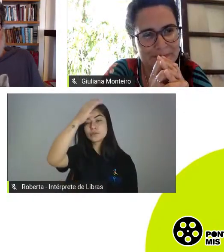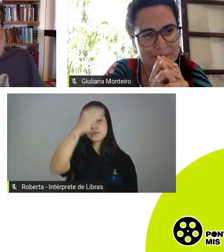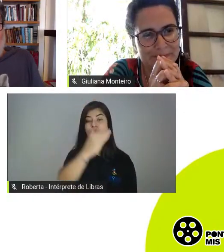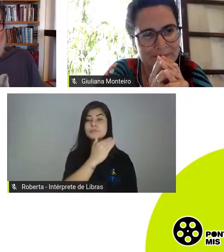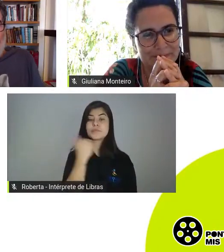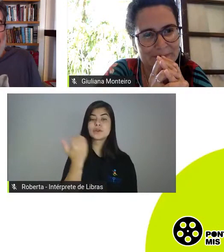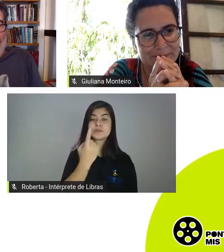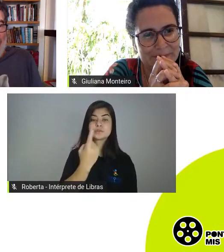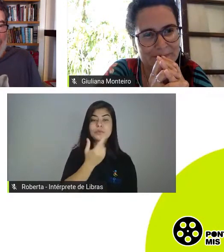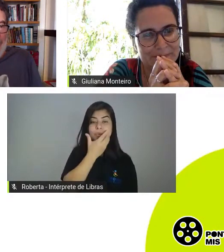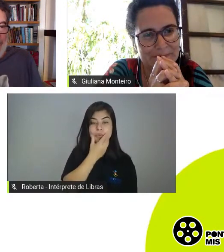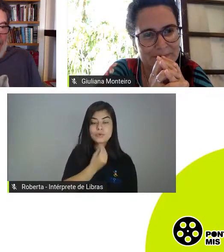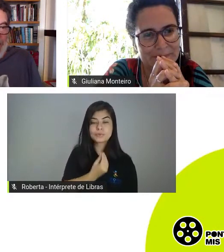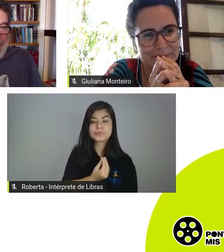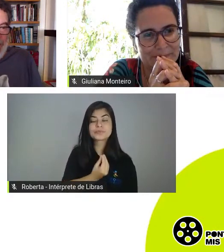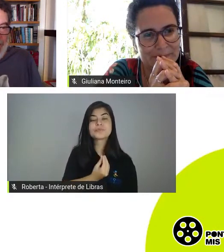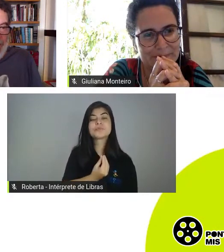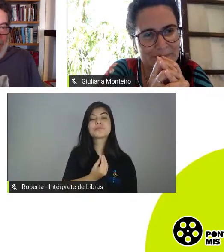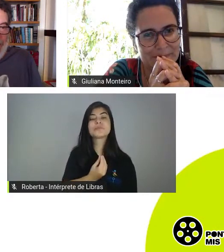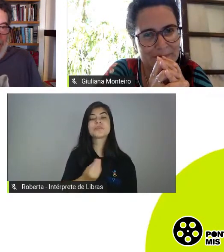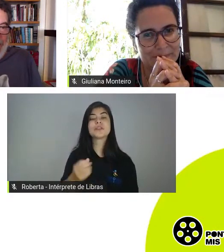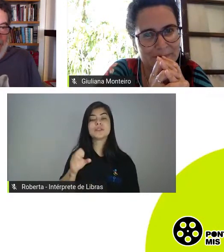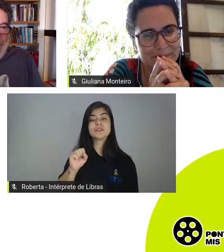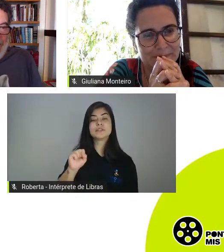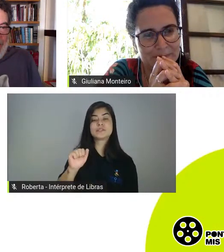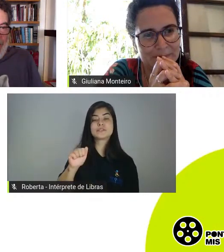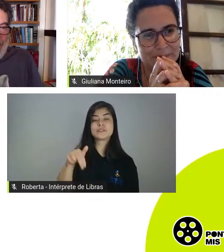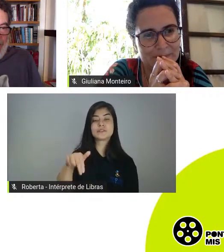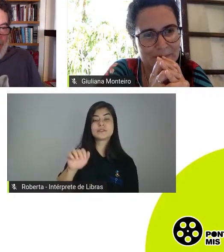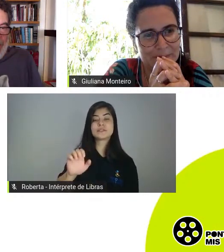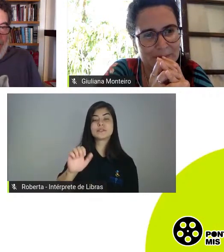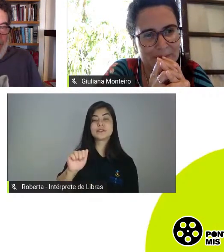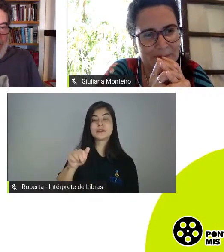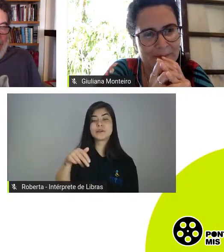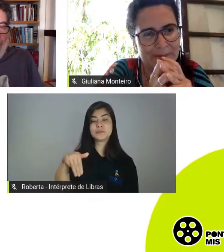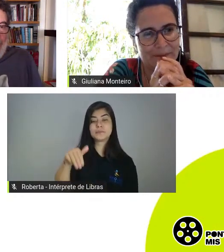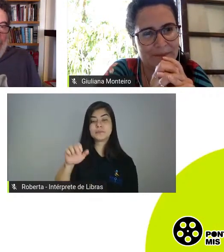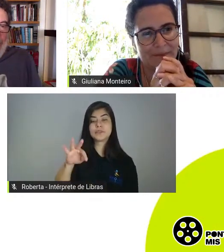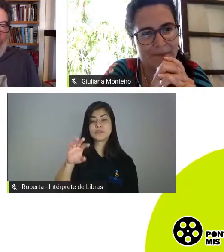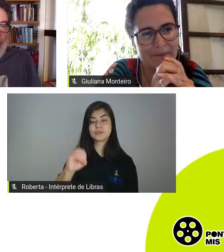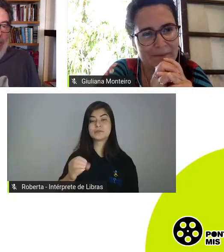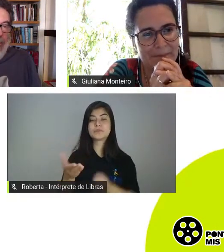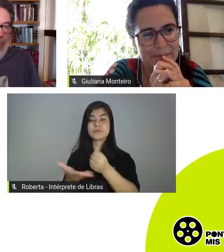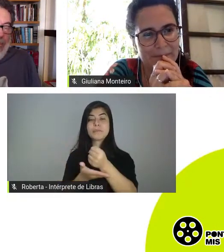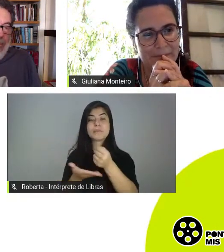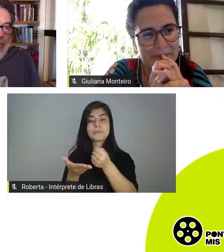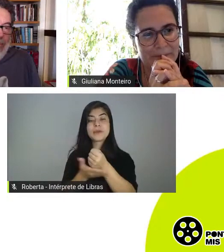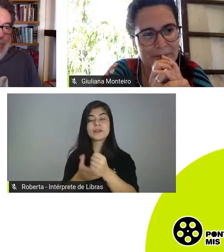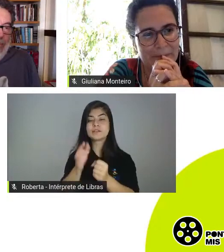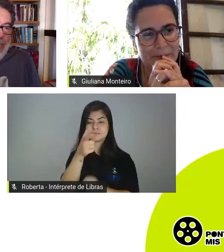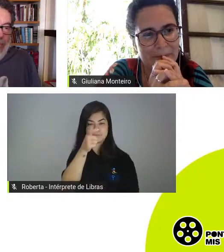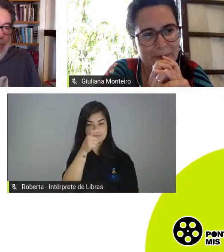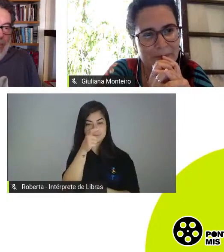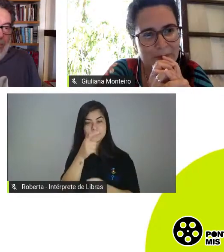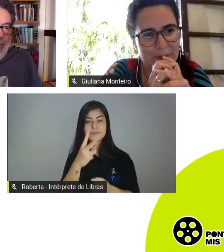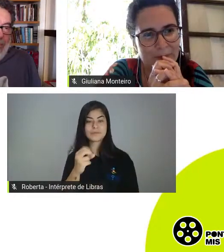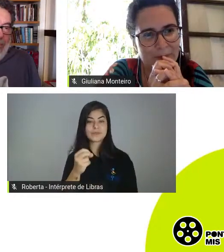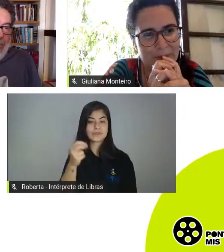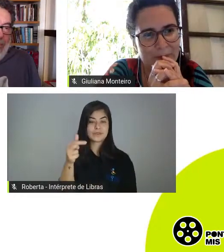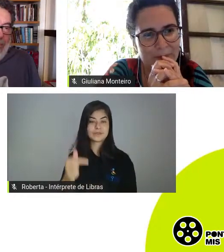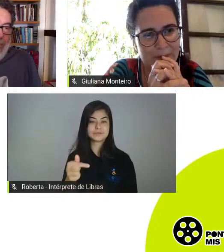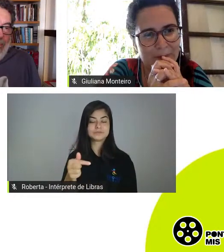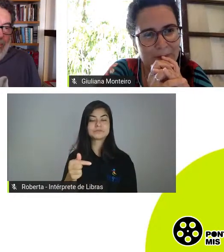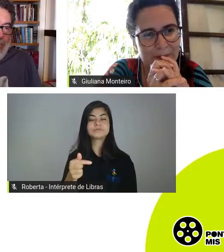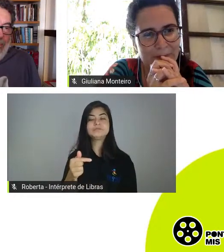2005. Saneamento Básico, este filme de 2007 que vocês conferiram aí. O Mercado de Notícias,